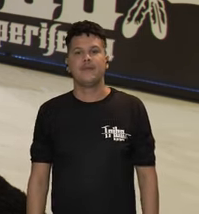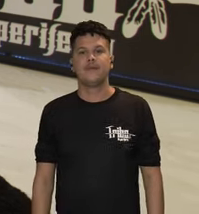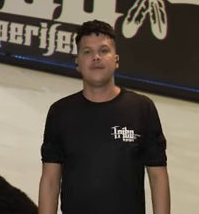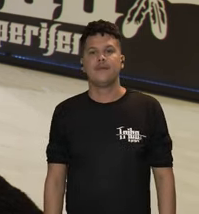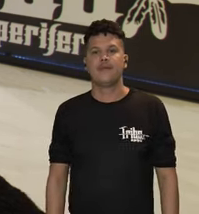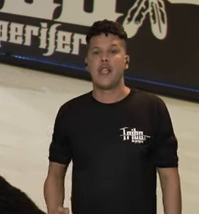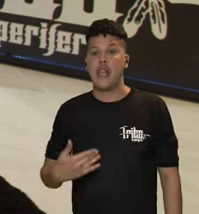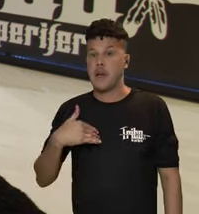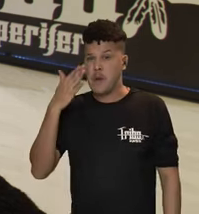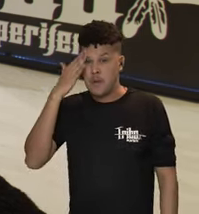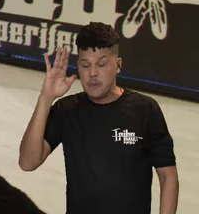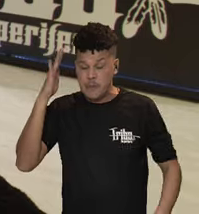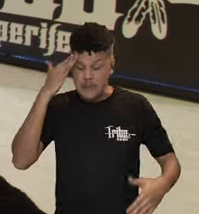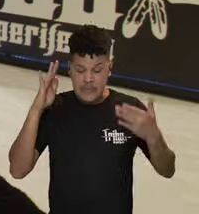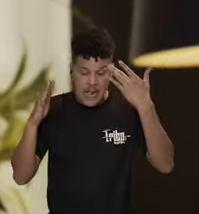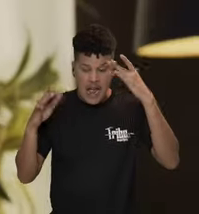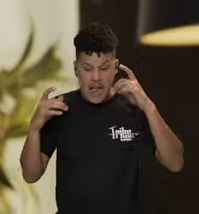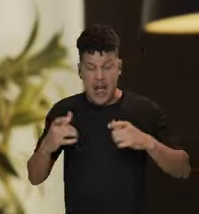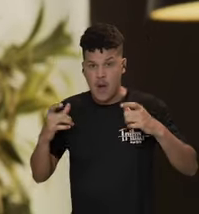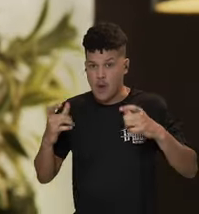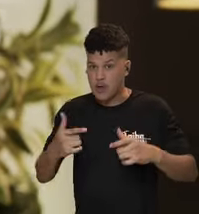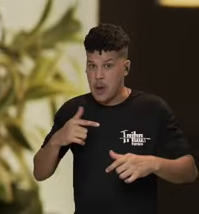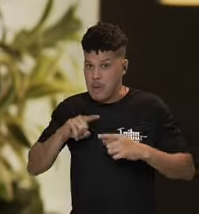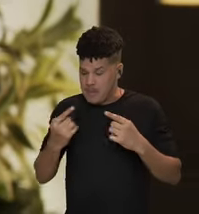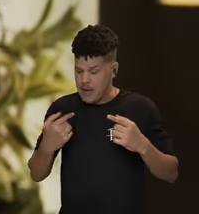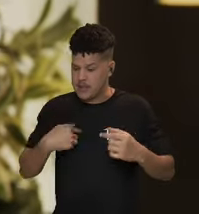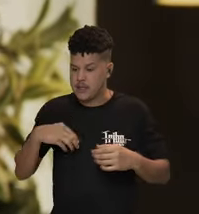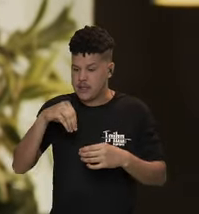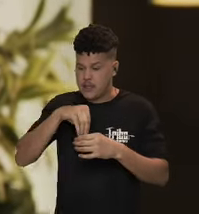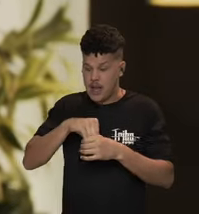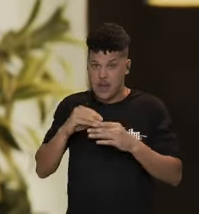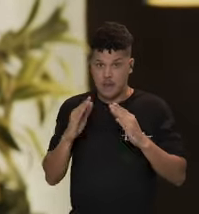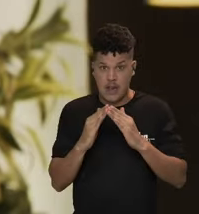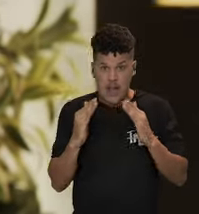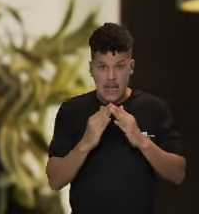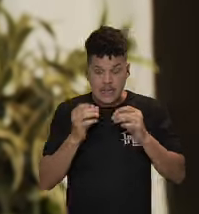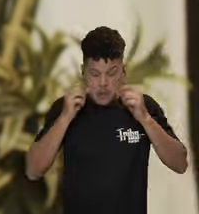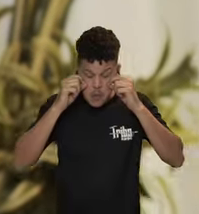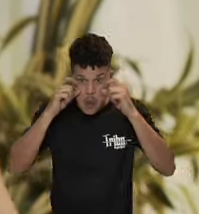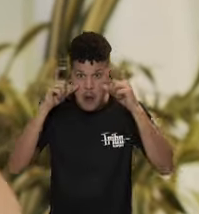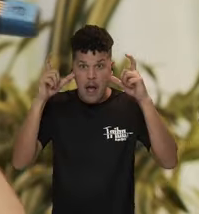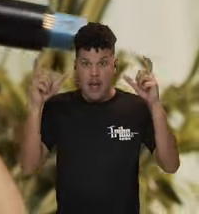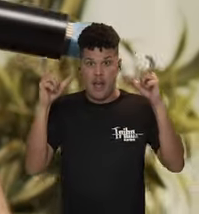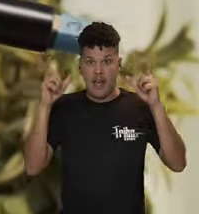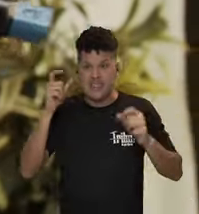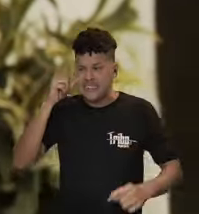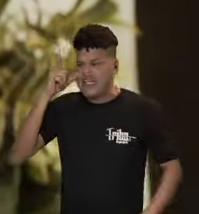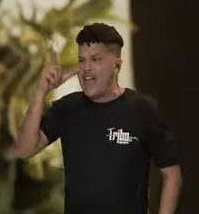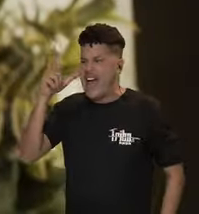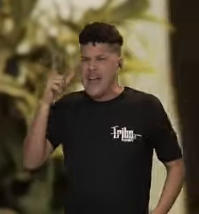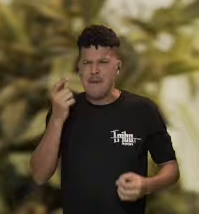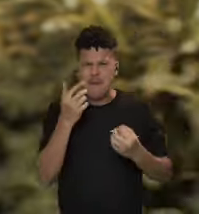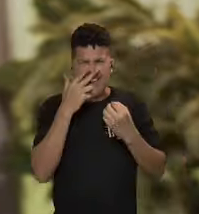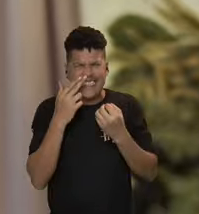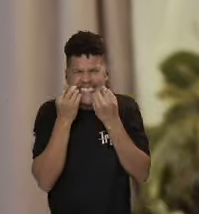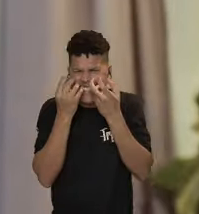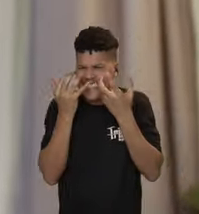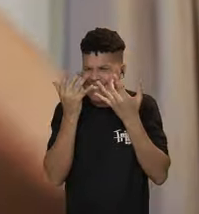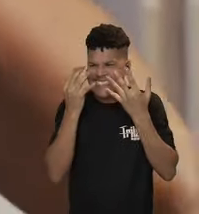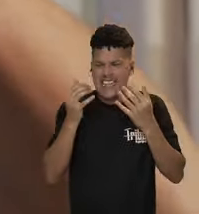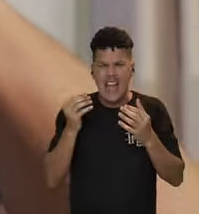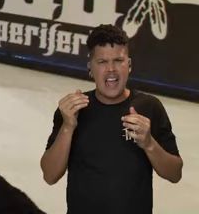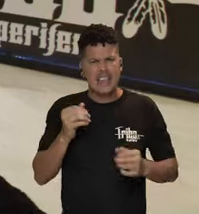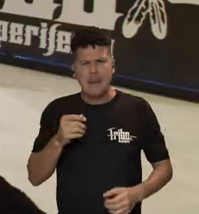Nem sei onde eu tô, mas tô dentro de casa, acordado até agora, os olhos que nem brasa. Tá chapado, até hein? Que